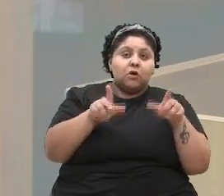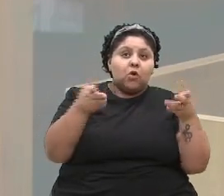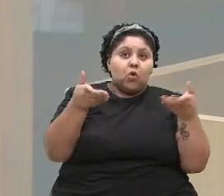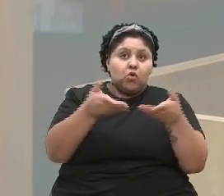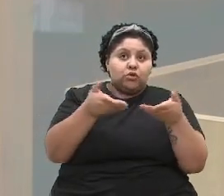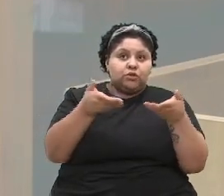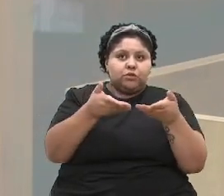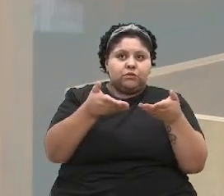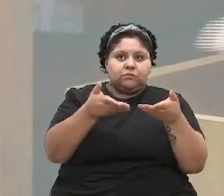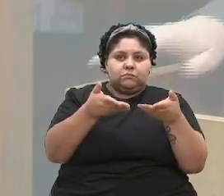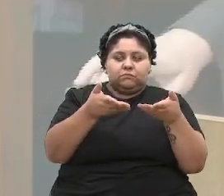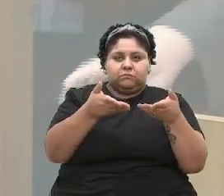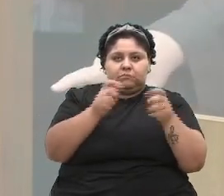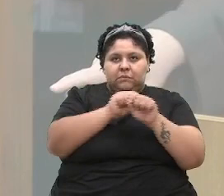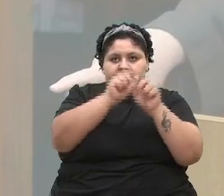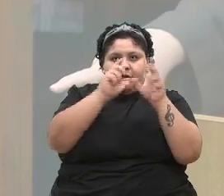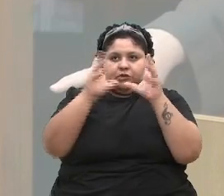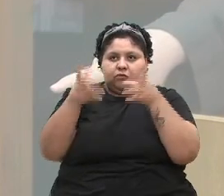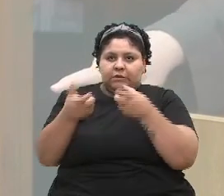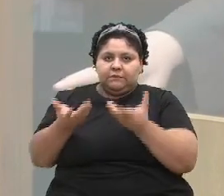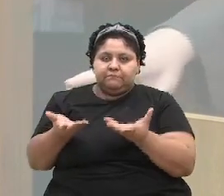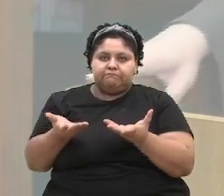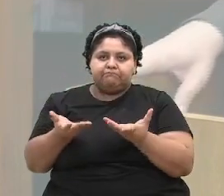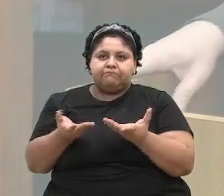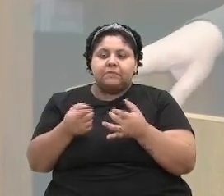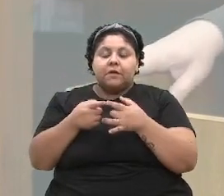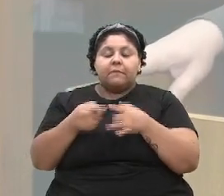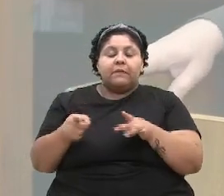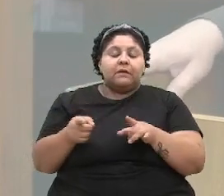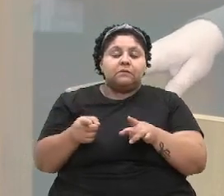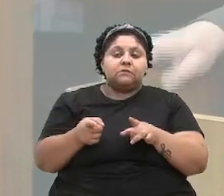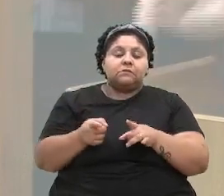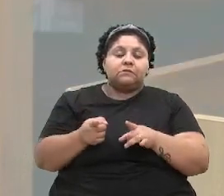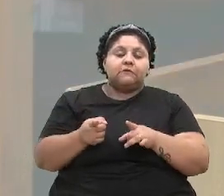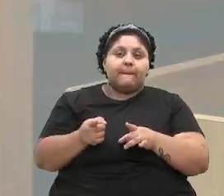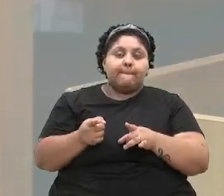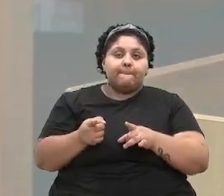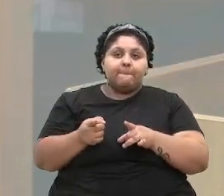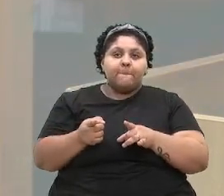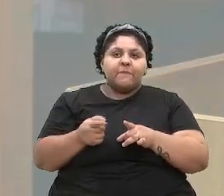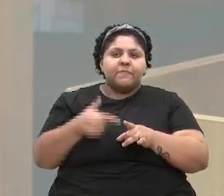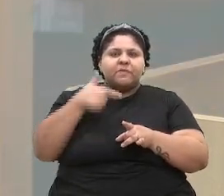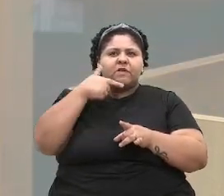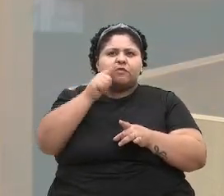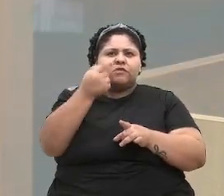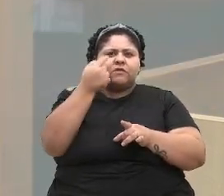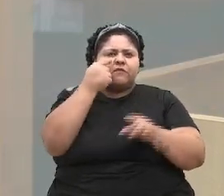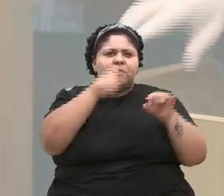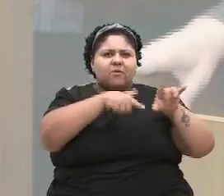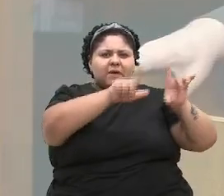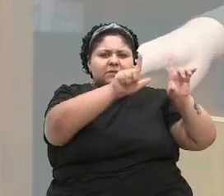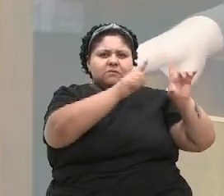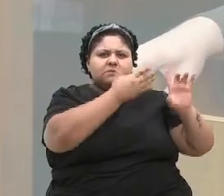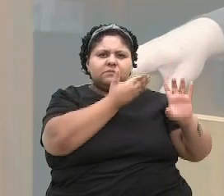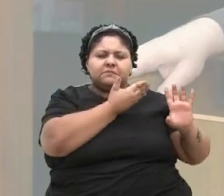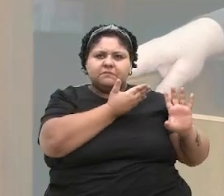toda, mas essa... Eu consigo ver ali o quadro ali, né?